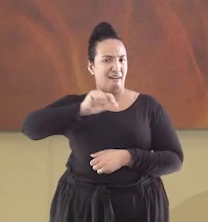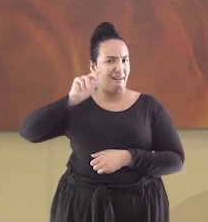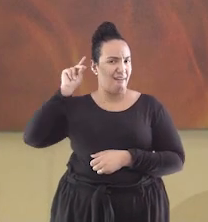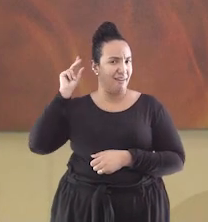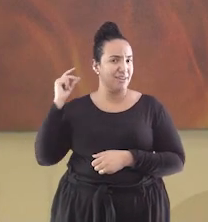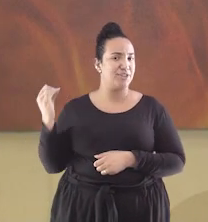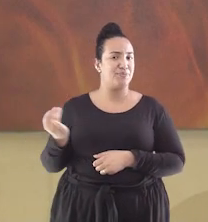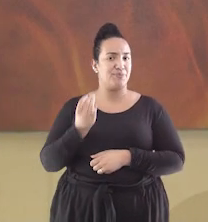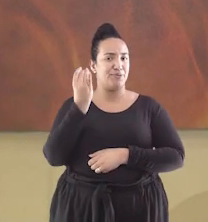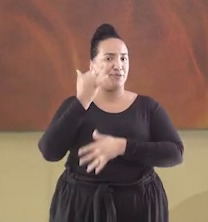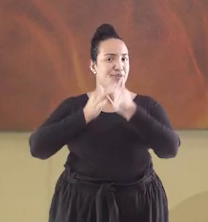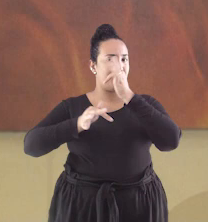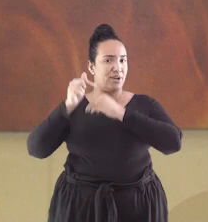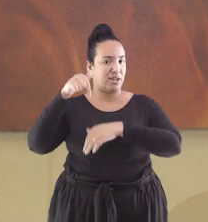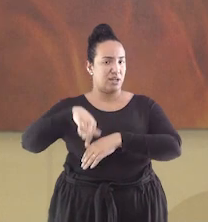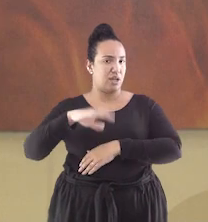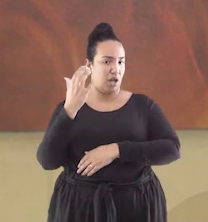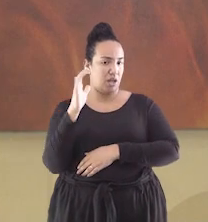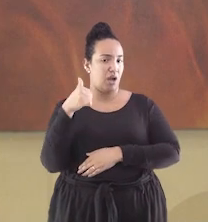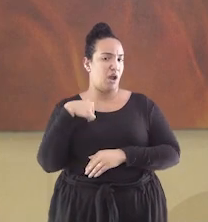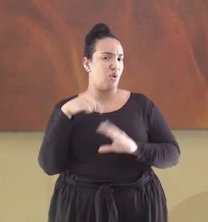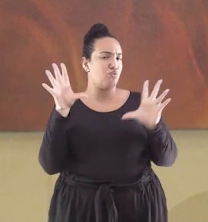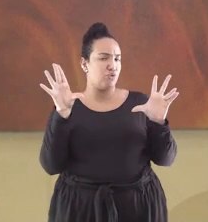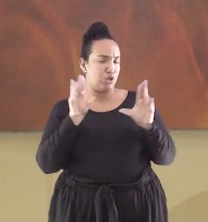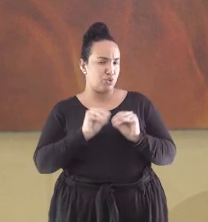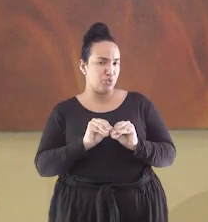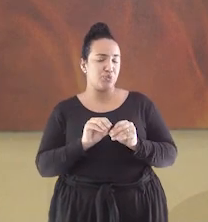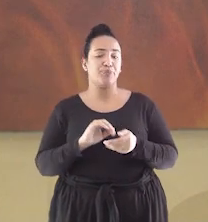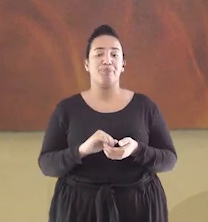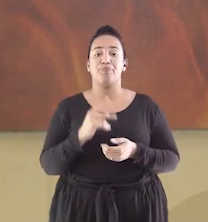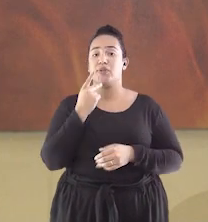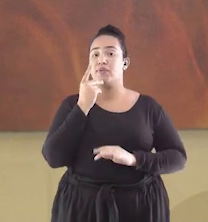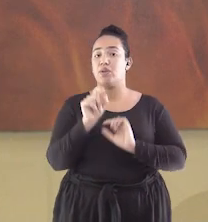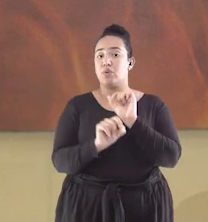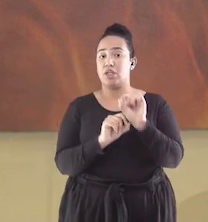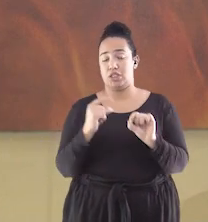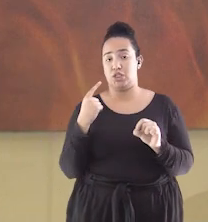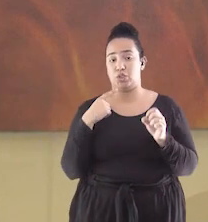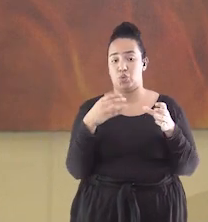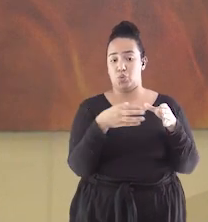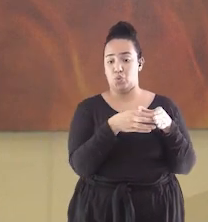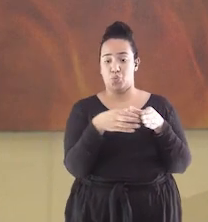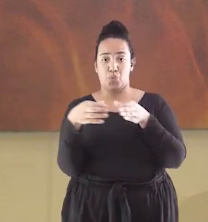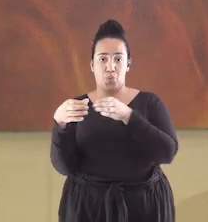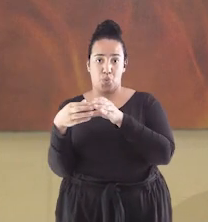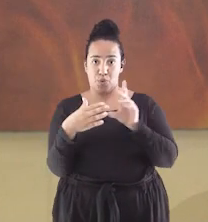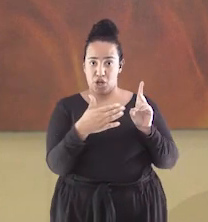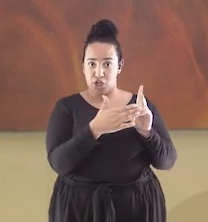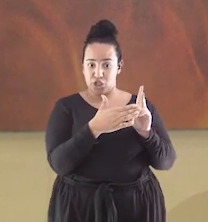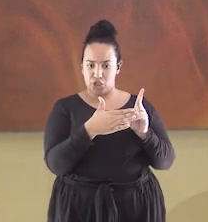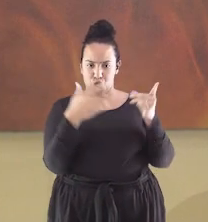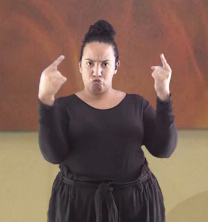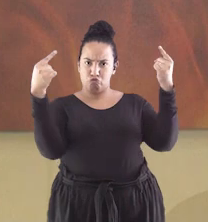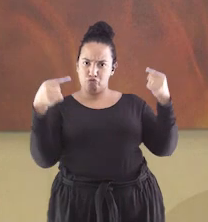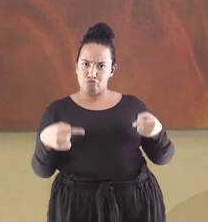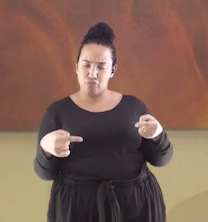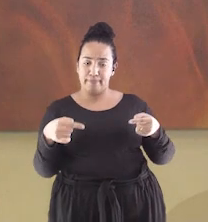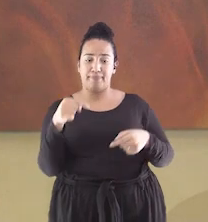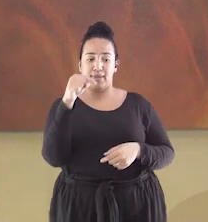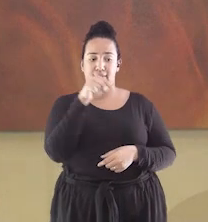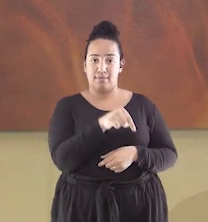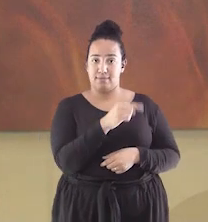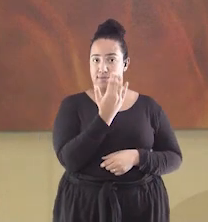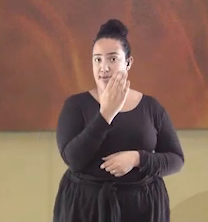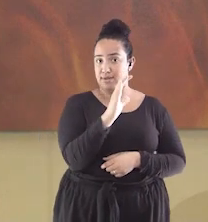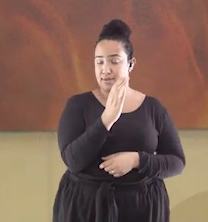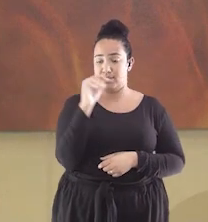folclore cariaciquense. Eu vou tentar resumir para vocês. Conta-se que haviam duas tribos indígenas rivais, uma situada no município de